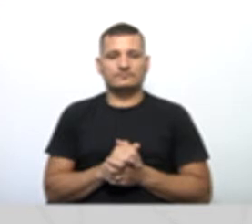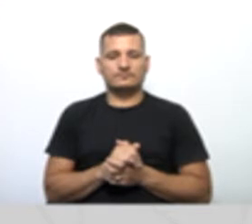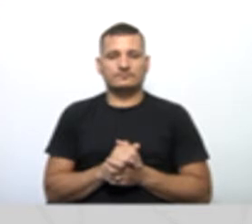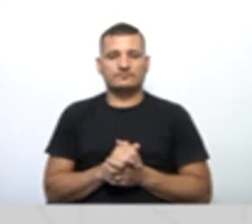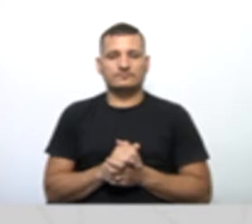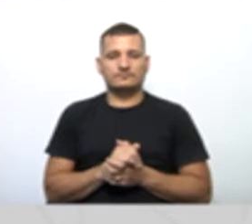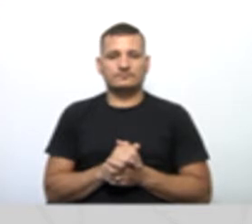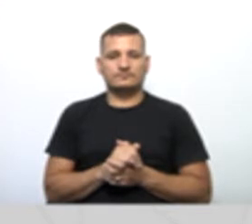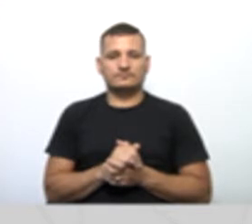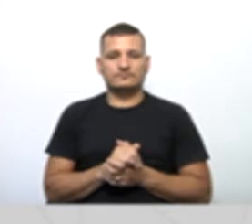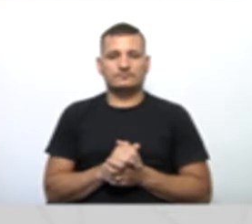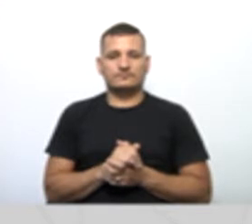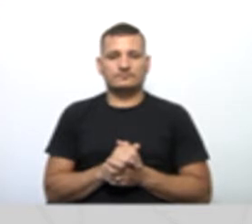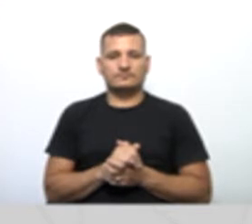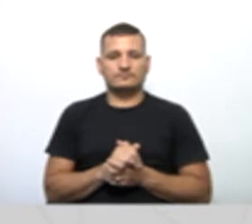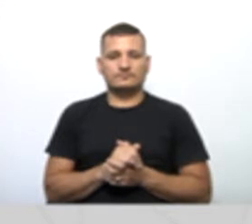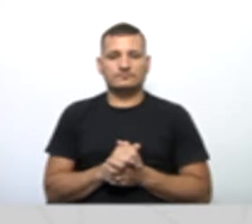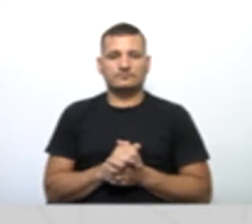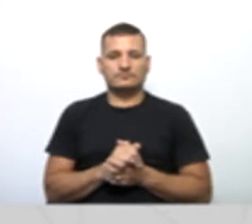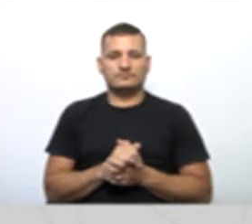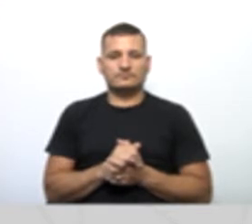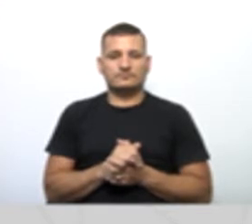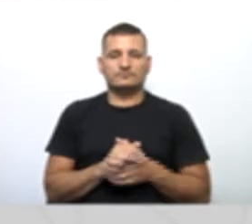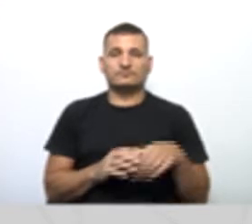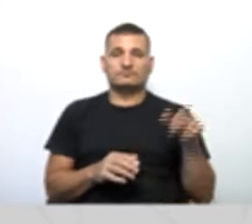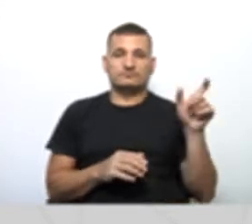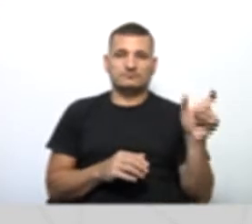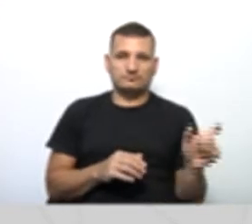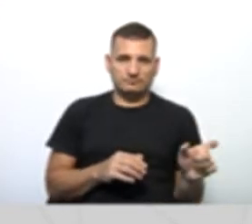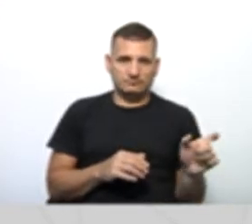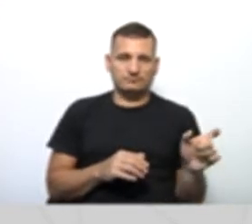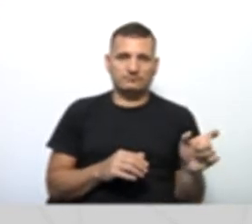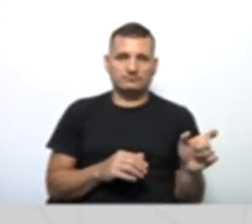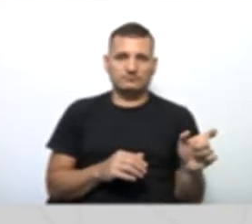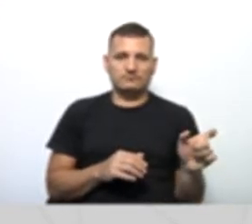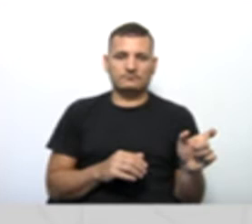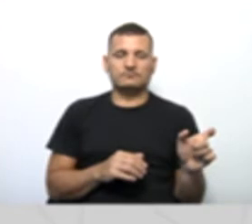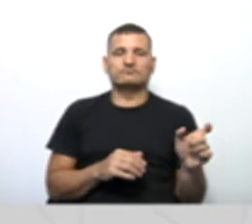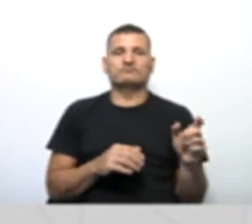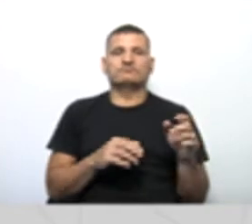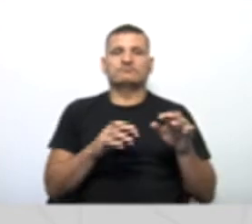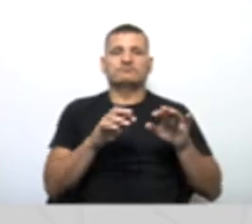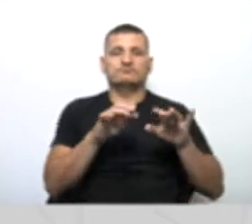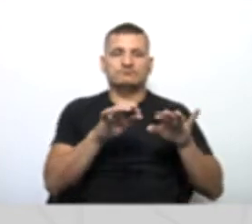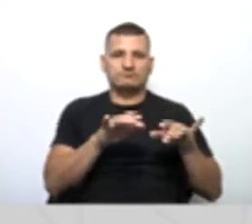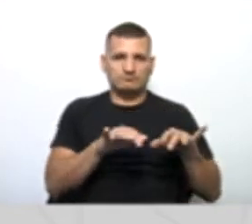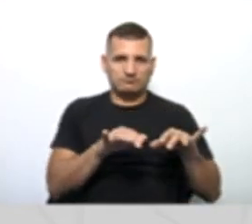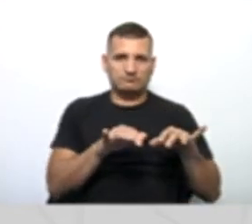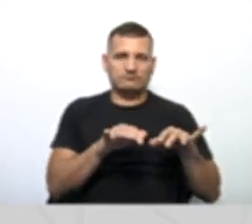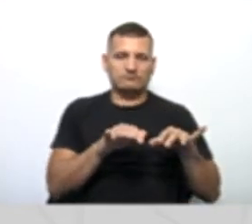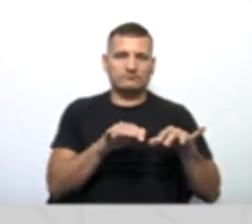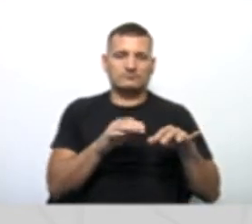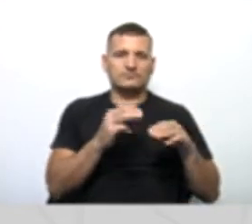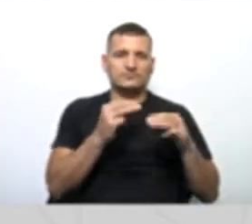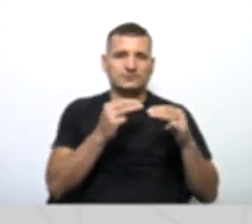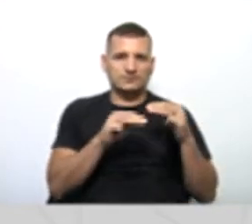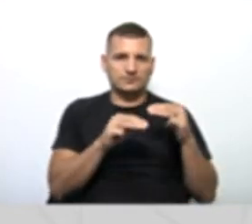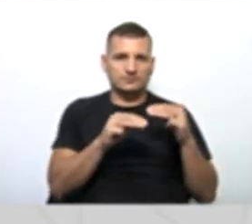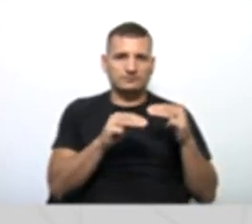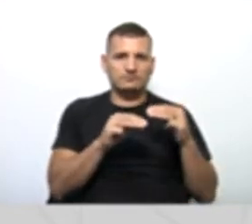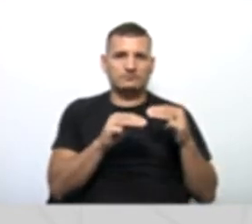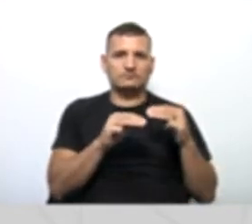ela o emissor, ele põe uma mensagem, aplica uma chave, ou seja, a mensagem ela é